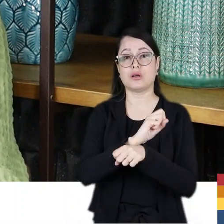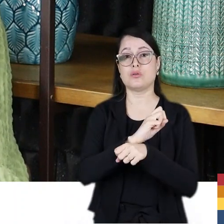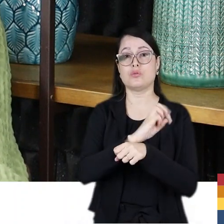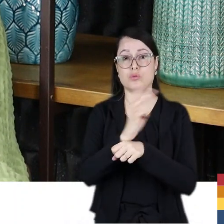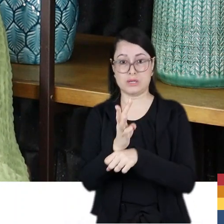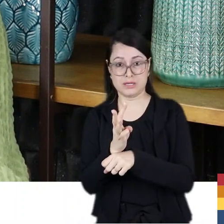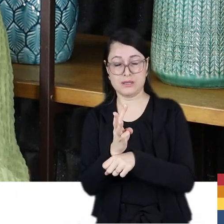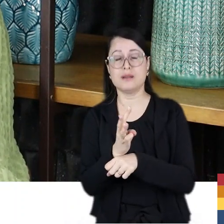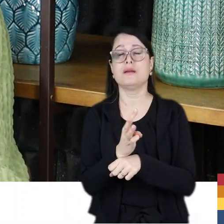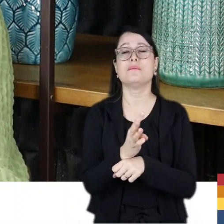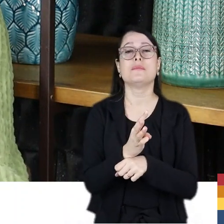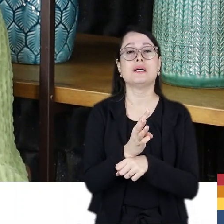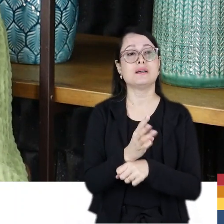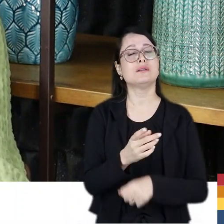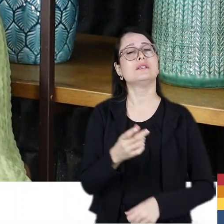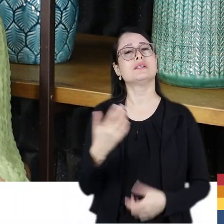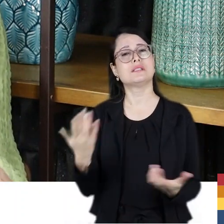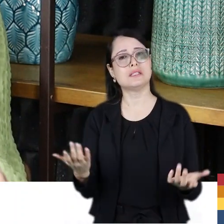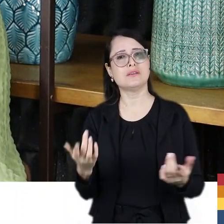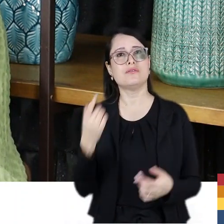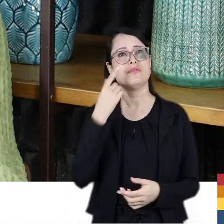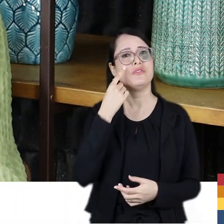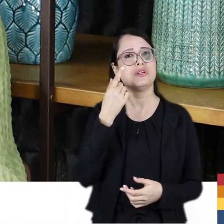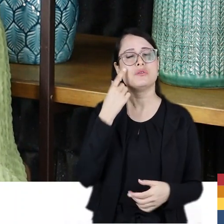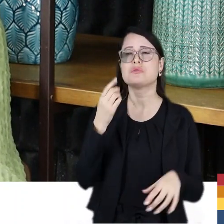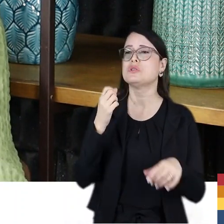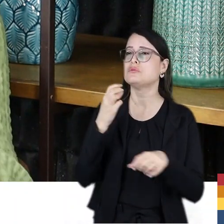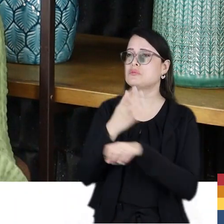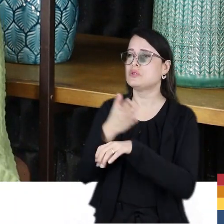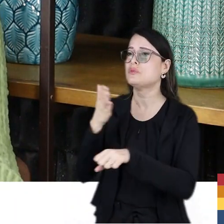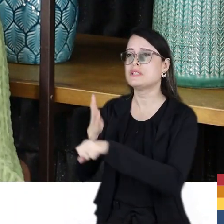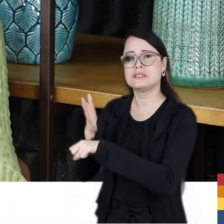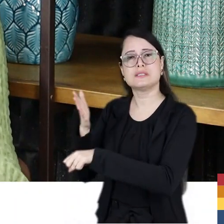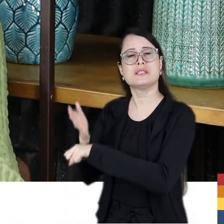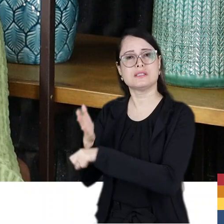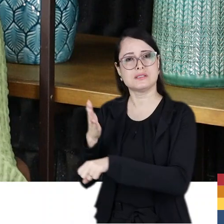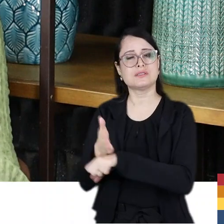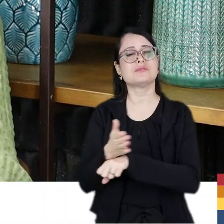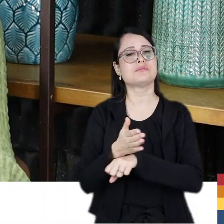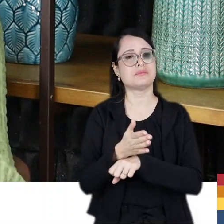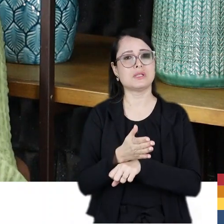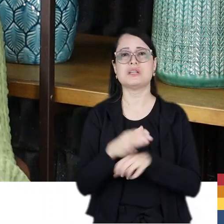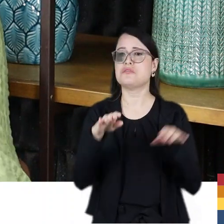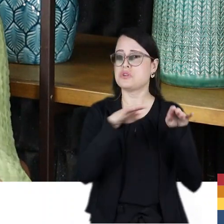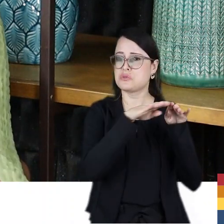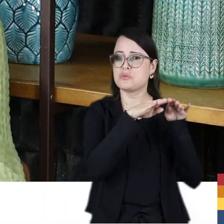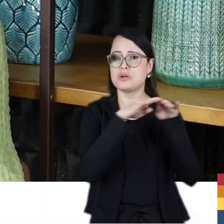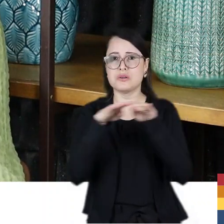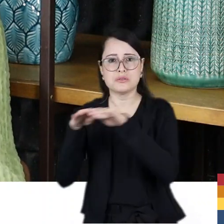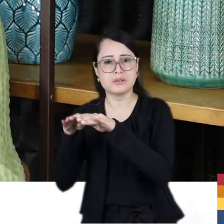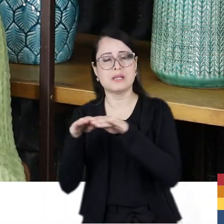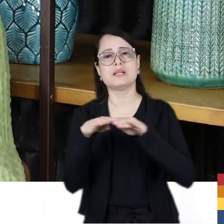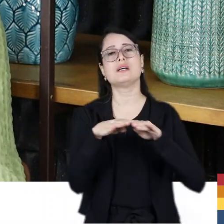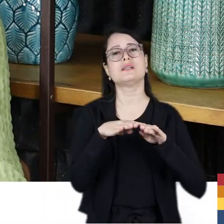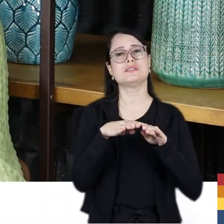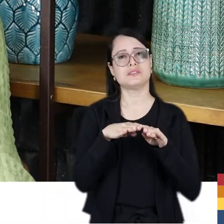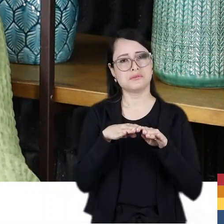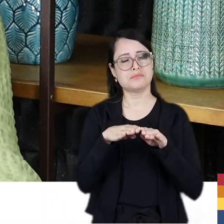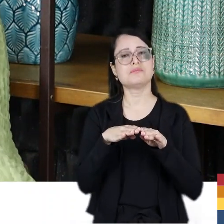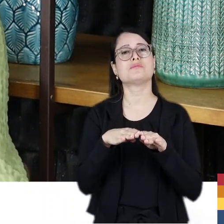né? Tem sido de condições de igualdade, de concorrência, tanto de estudantes da rede pública quanto da rede